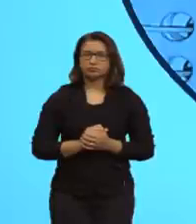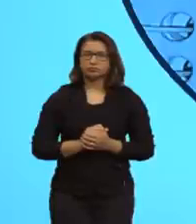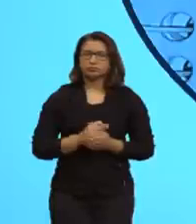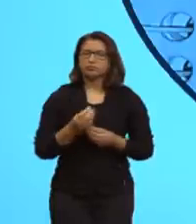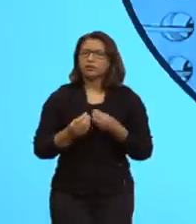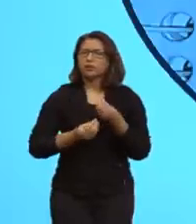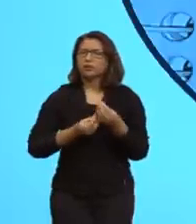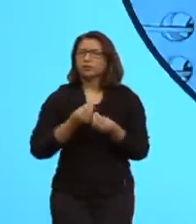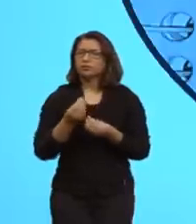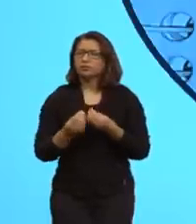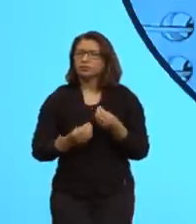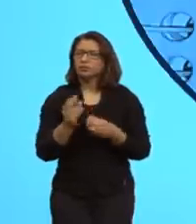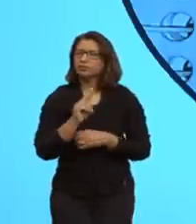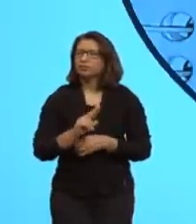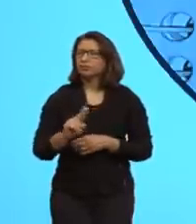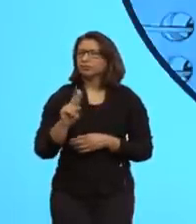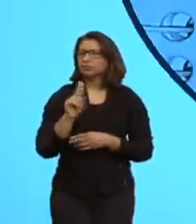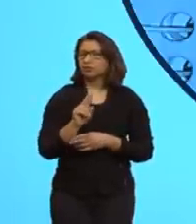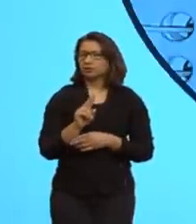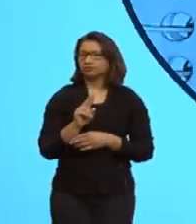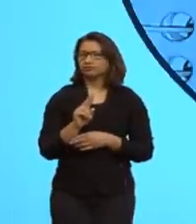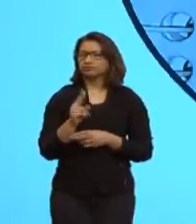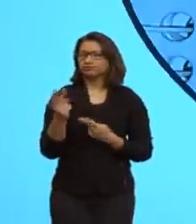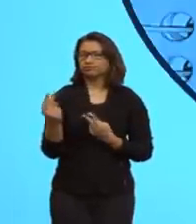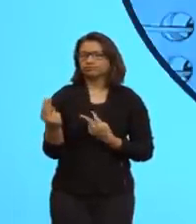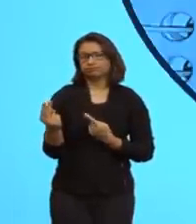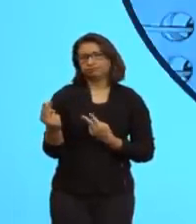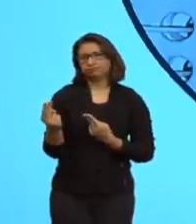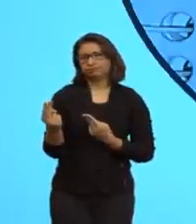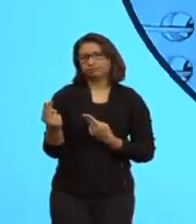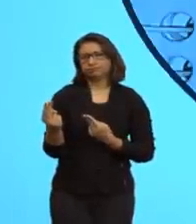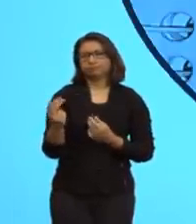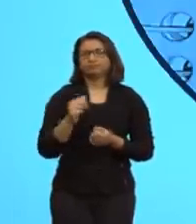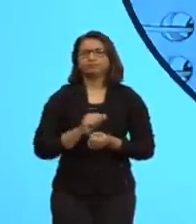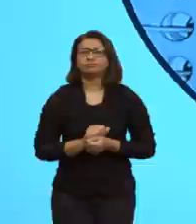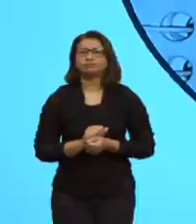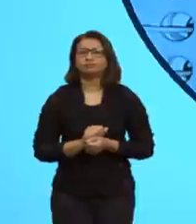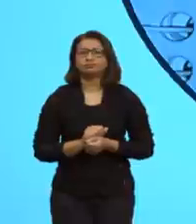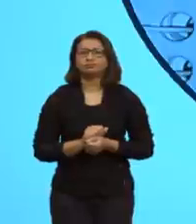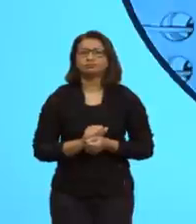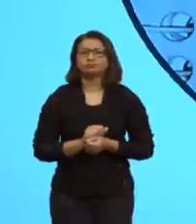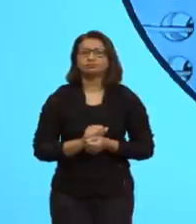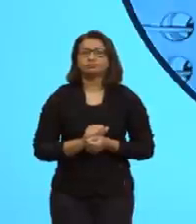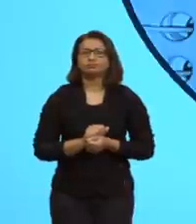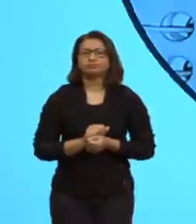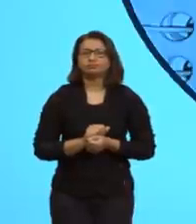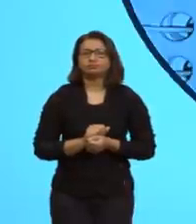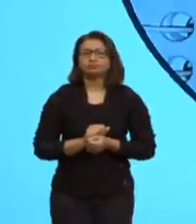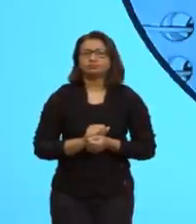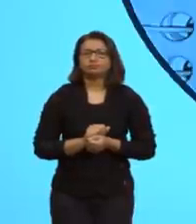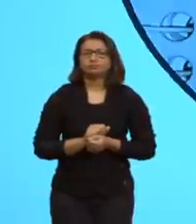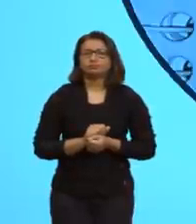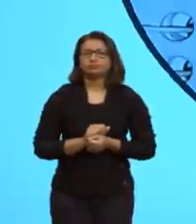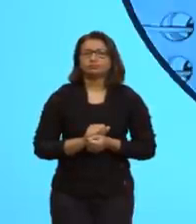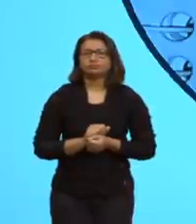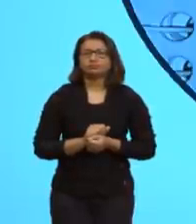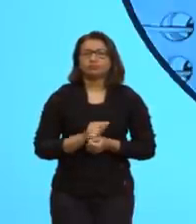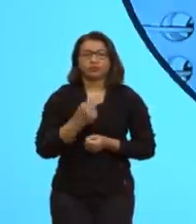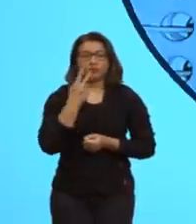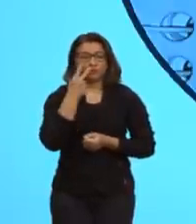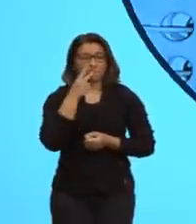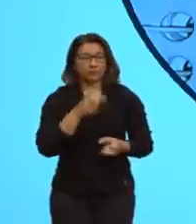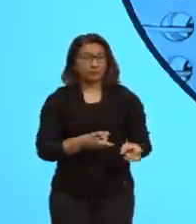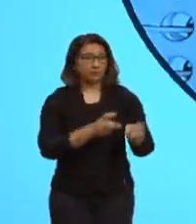Como é que nós vamos usar essa semelhança de triângulos? Falando daquilo que é semelhante. Então, daquilo